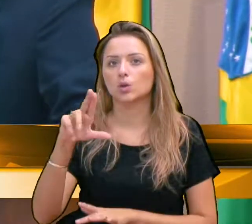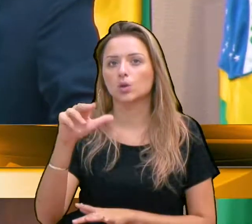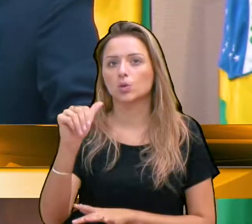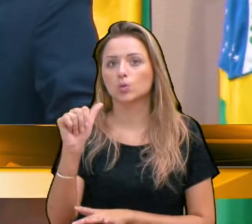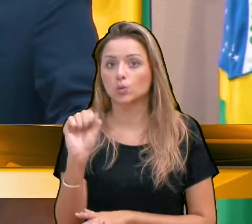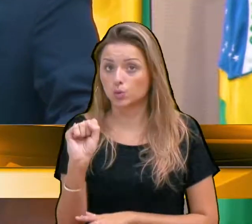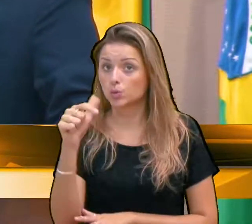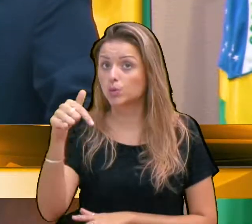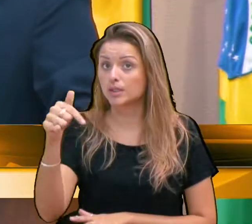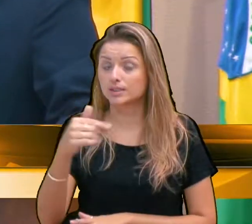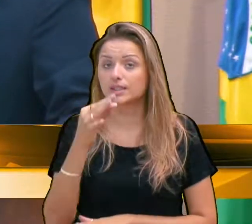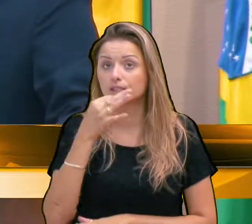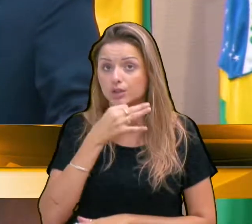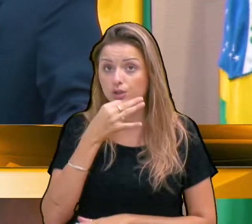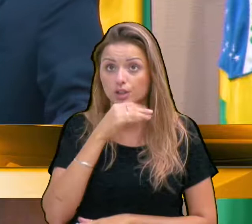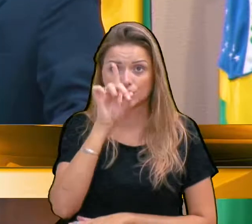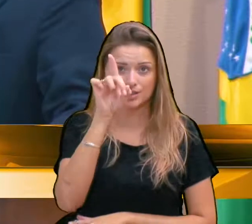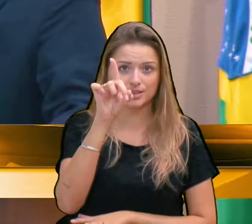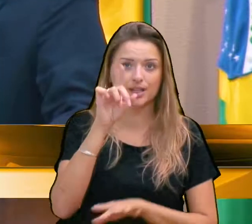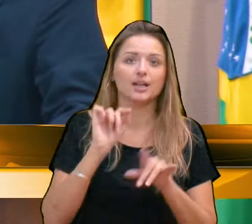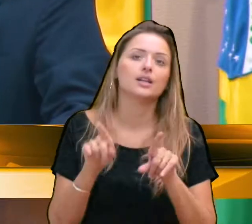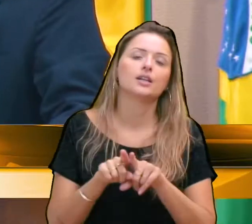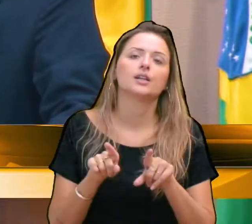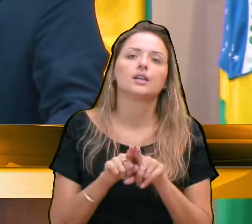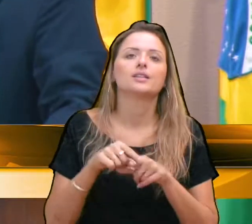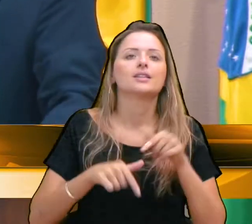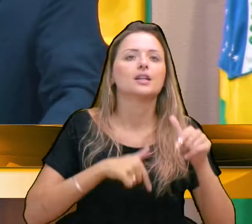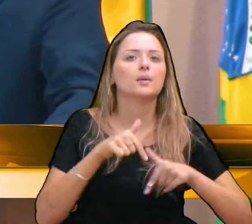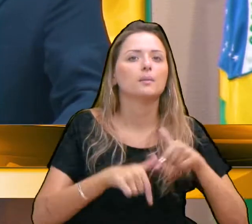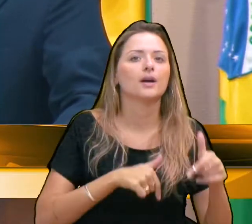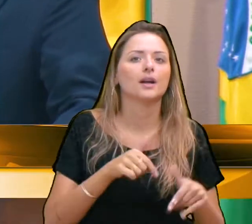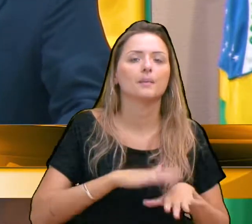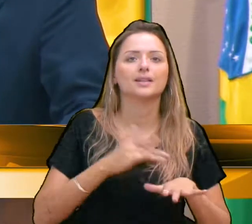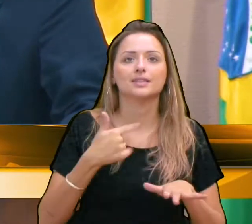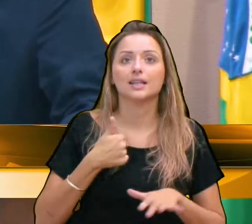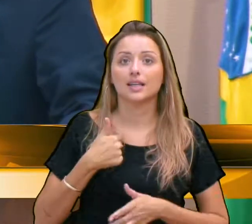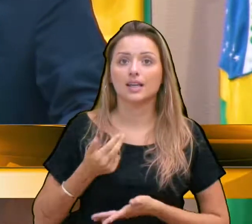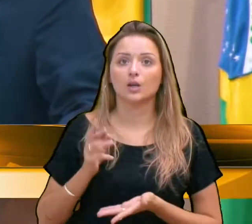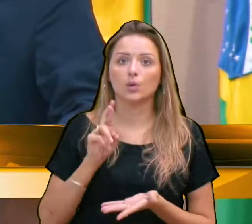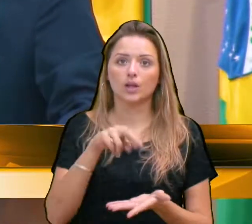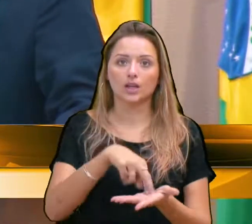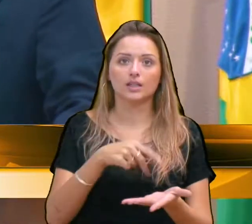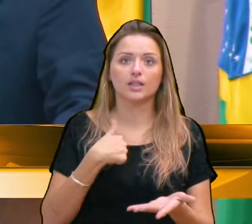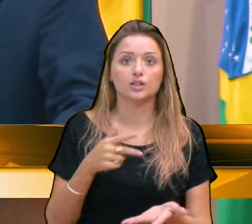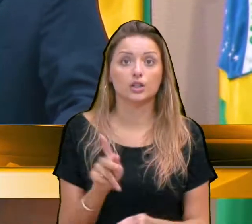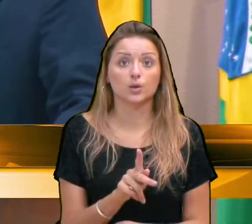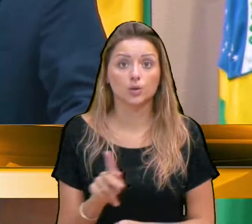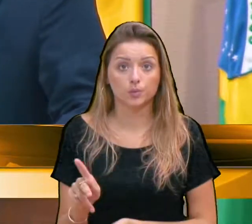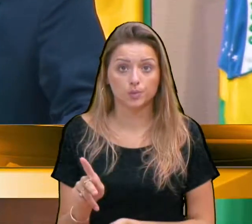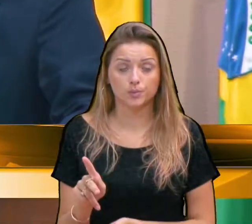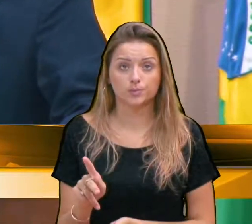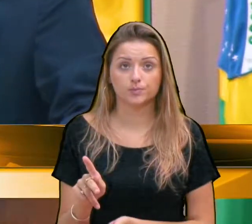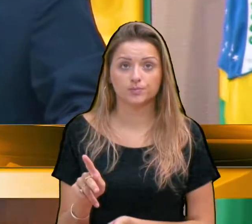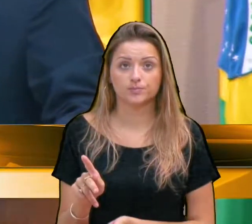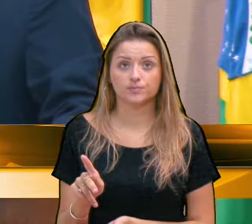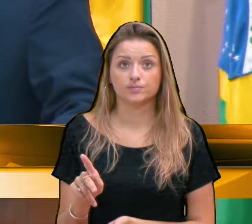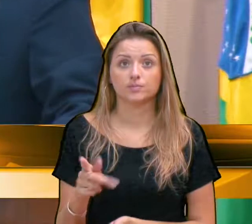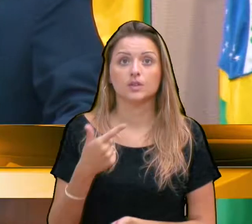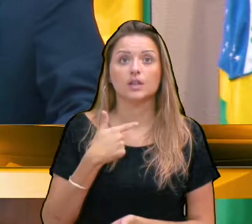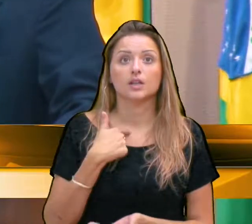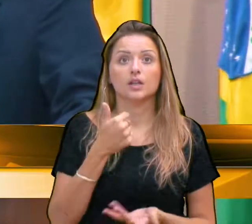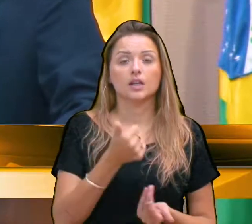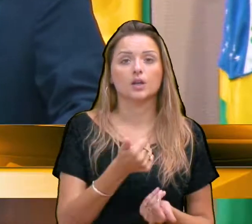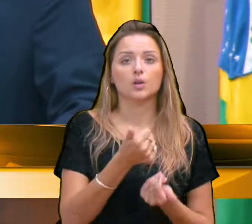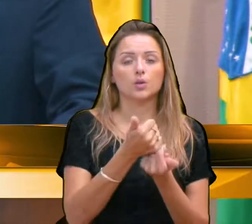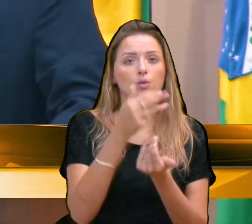Enfim, a gente precisa trabalhar cada vez mais. Eu venho de uma realidade como professor, atualmente sou diretor